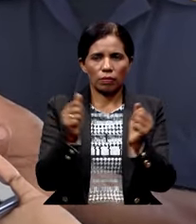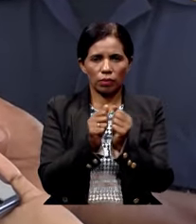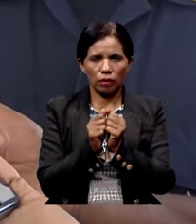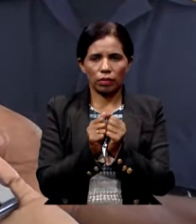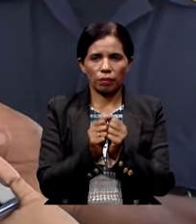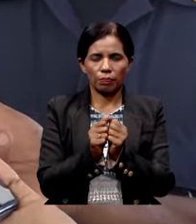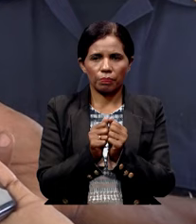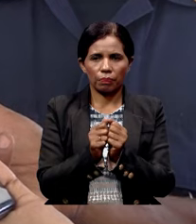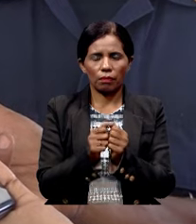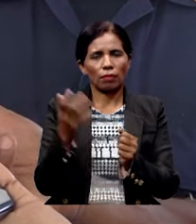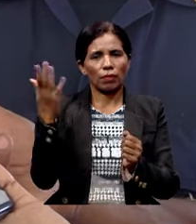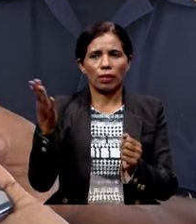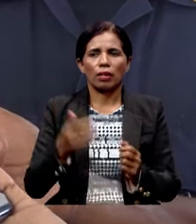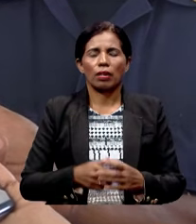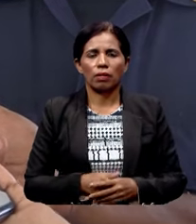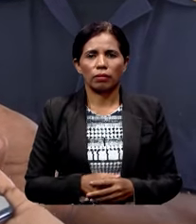e